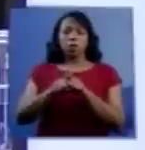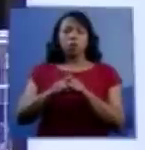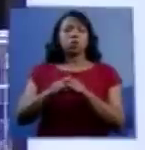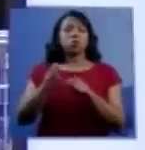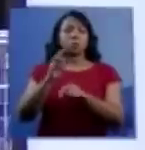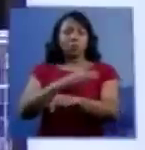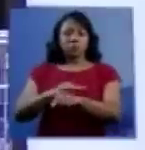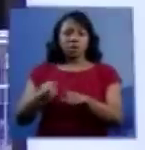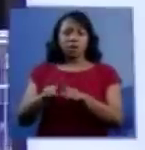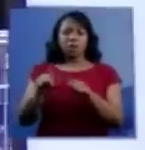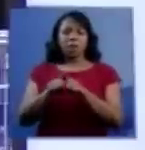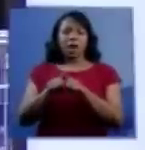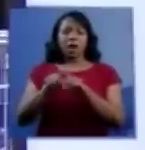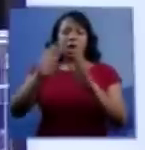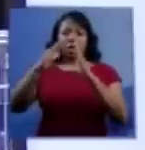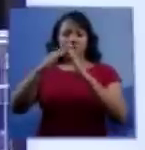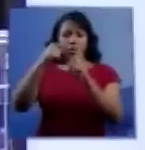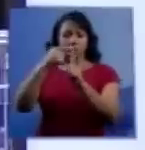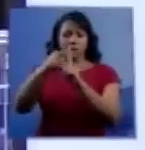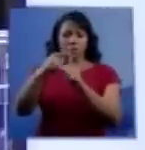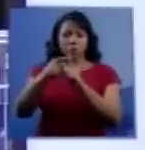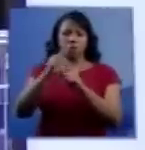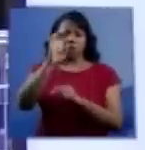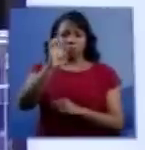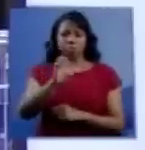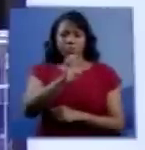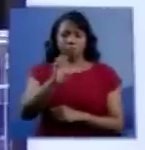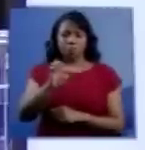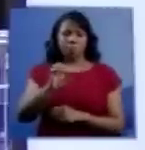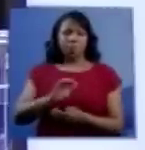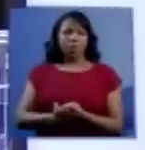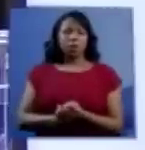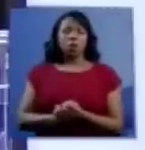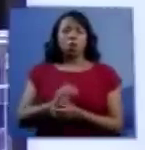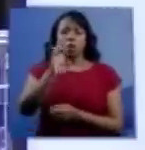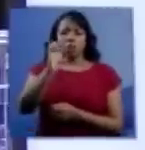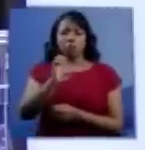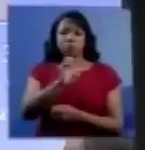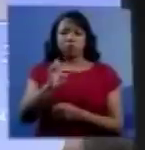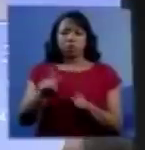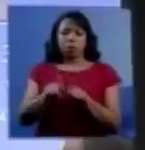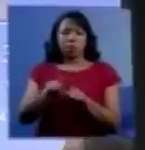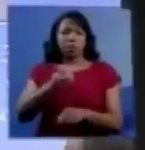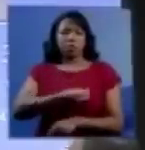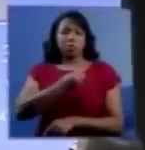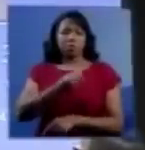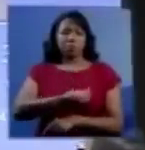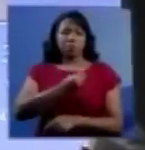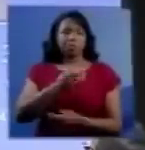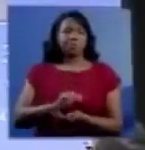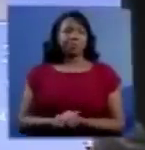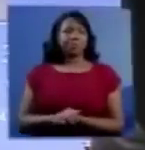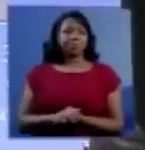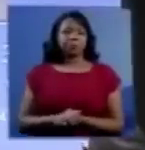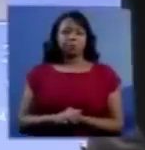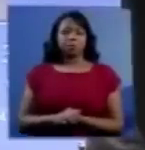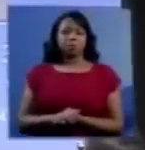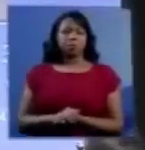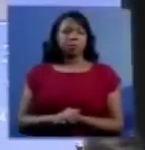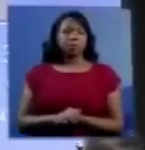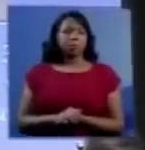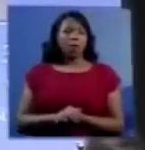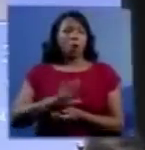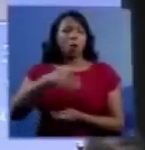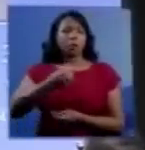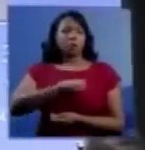assim defendida no evangelho Vit o evangelho da vida cremos que